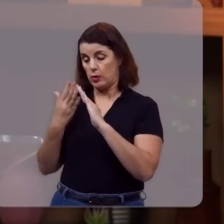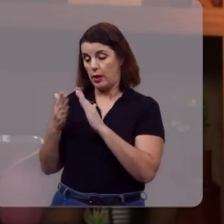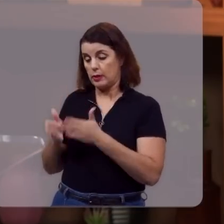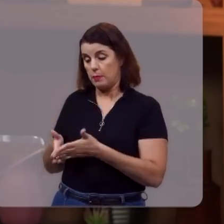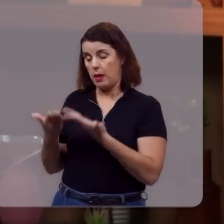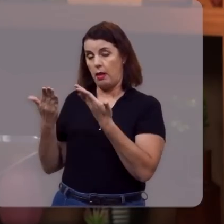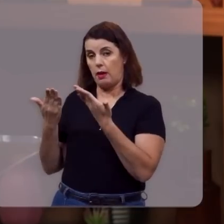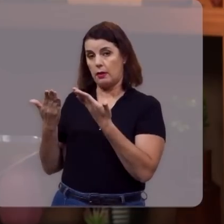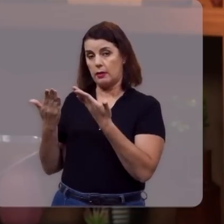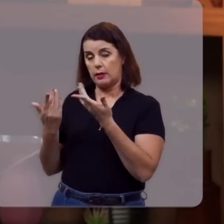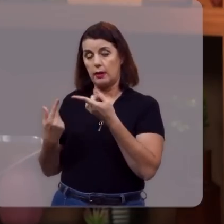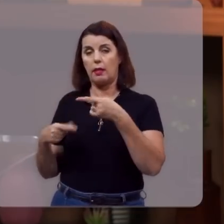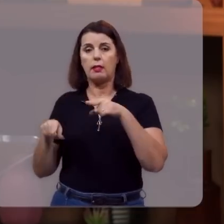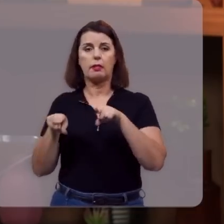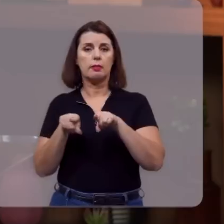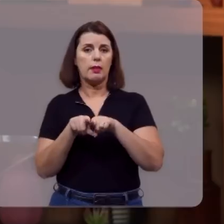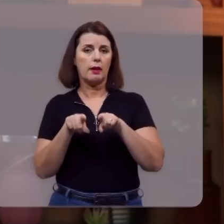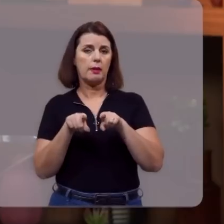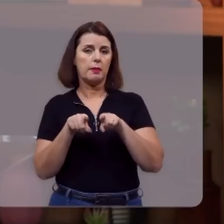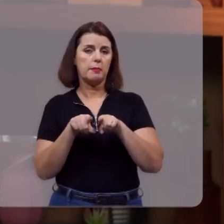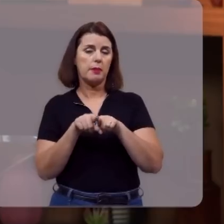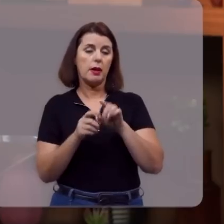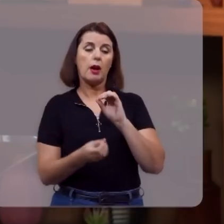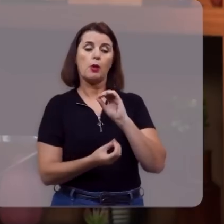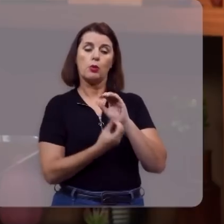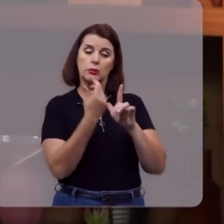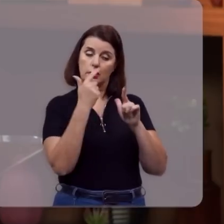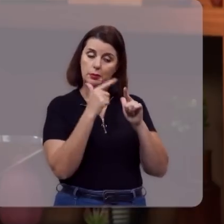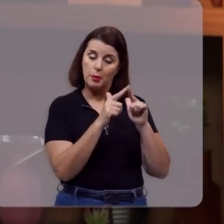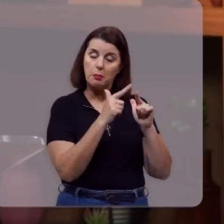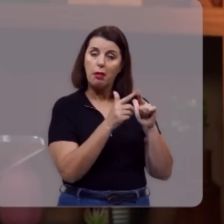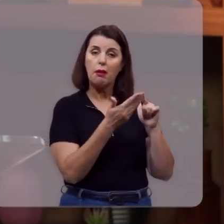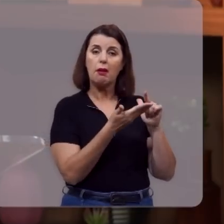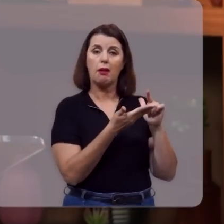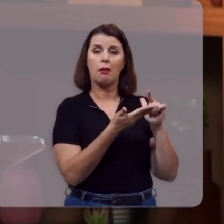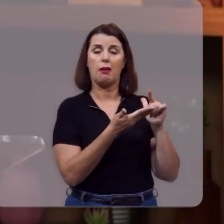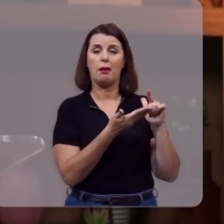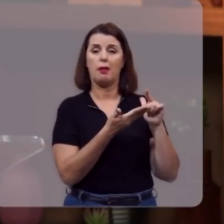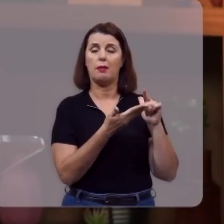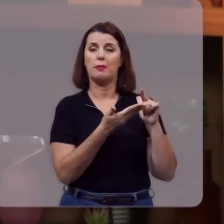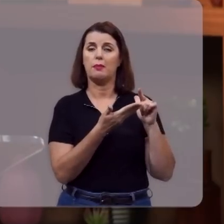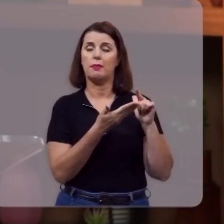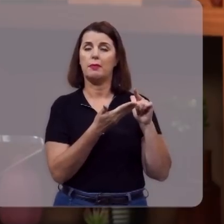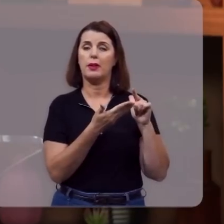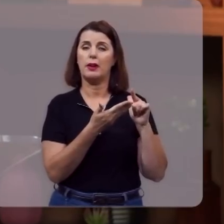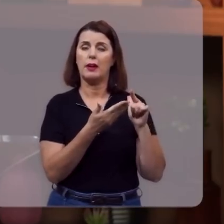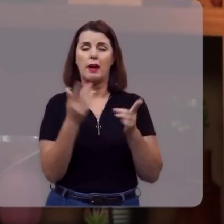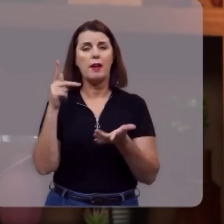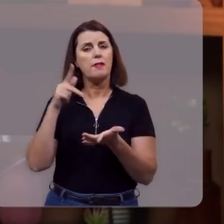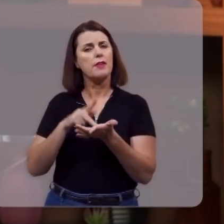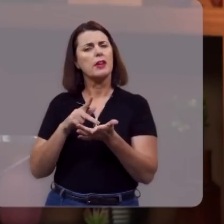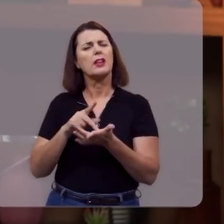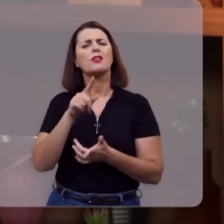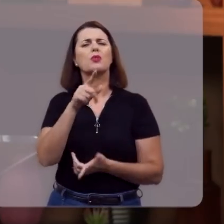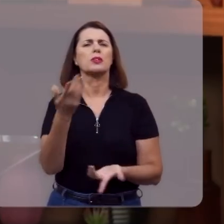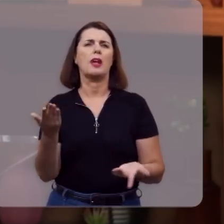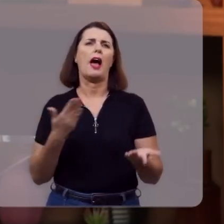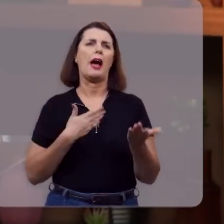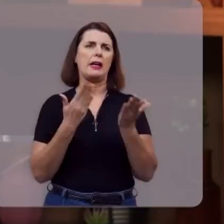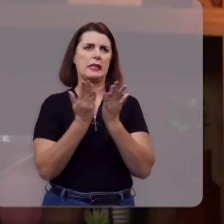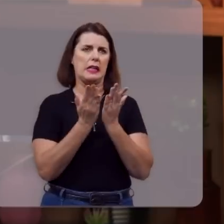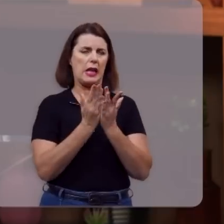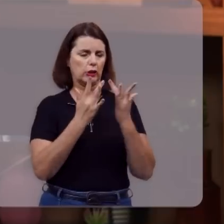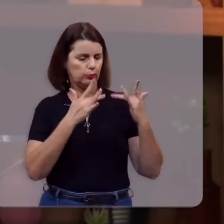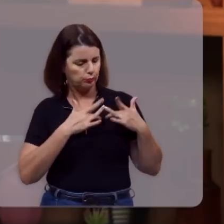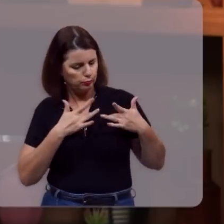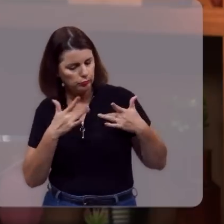milagre, também acontece uma tragédia. Não é verdade que se você se tornar um cristão